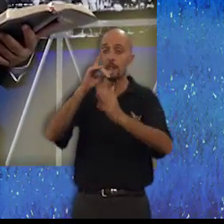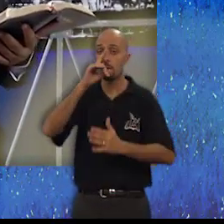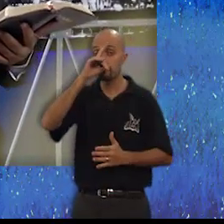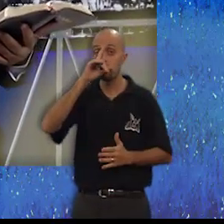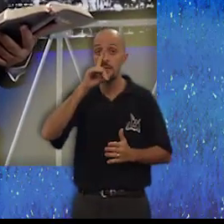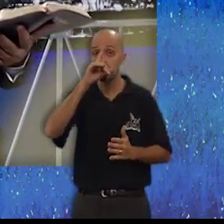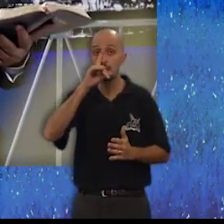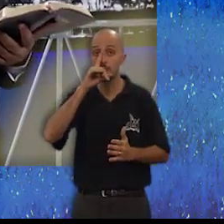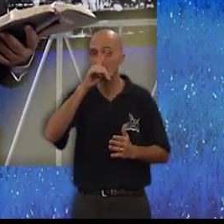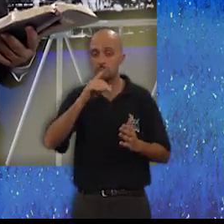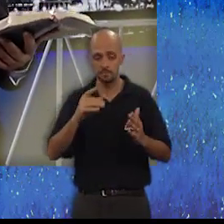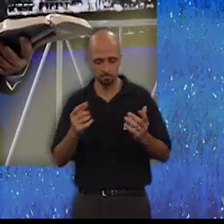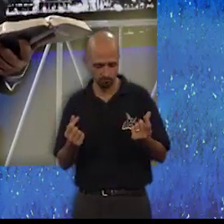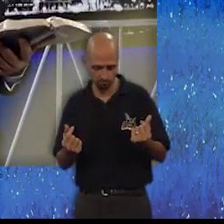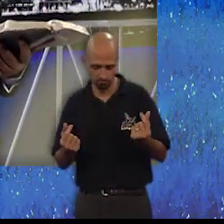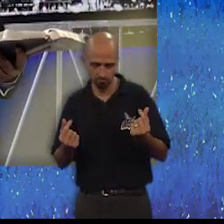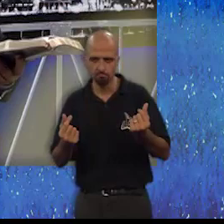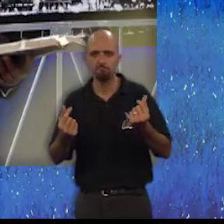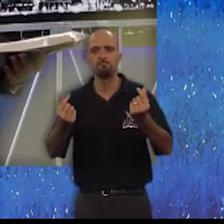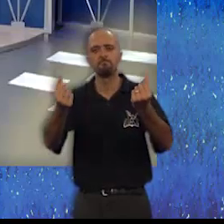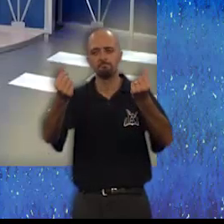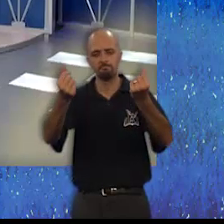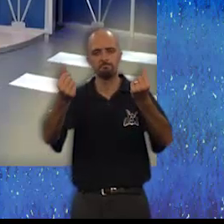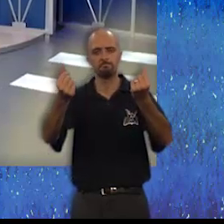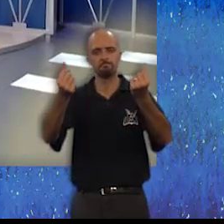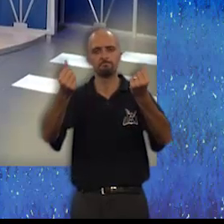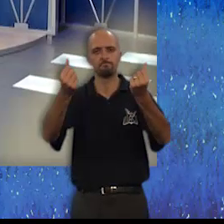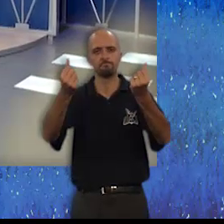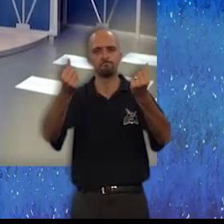riquezas, ok? O perigo das riquezas.